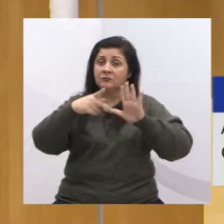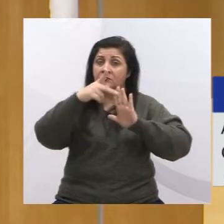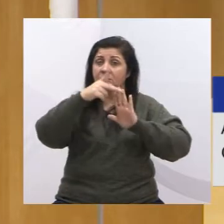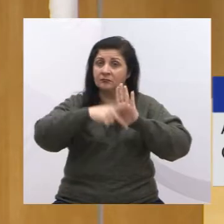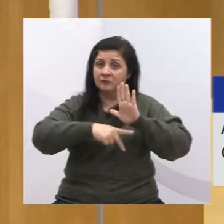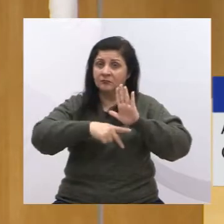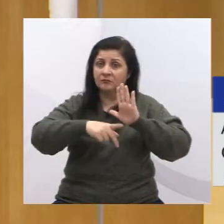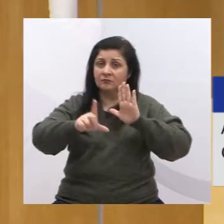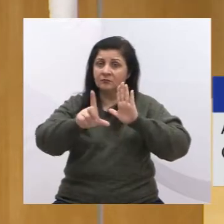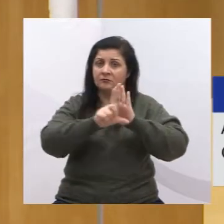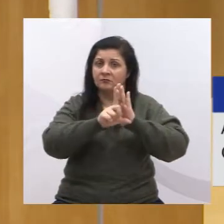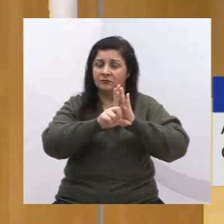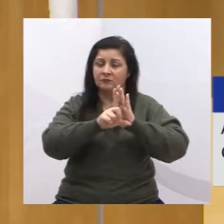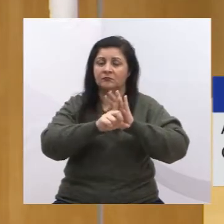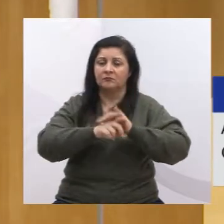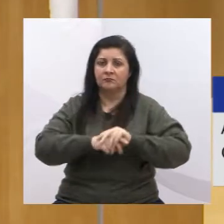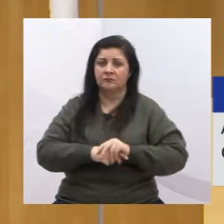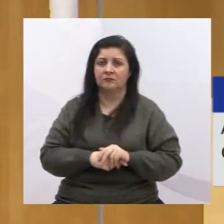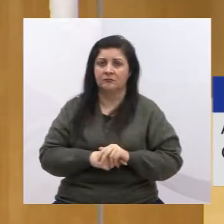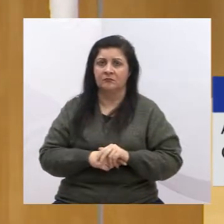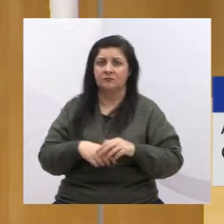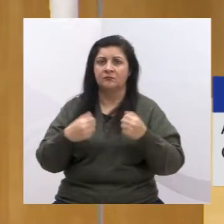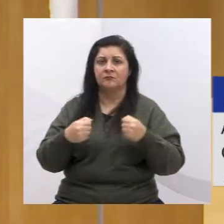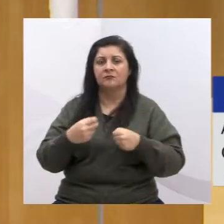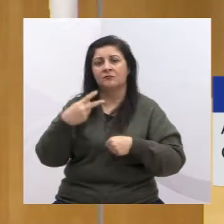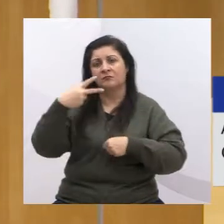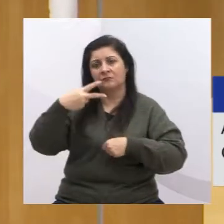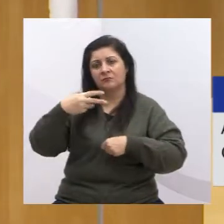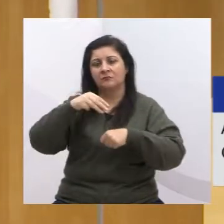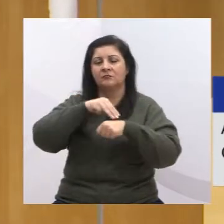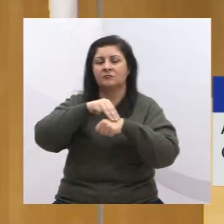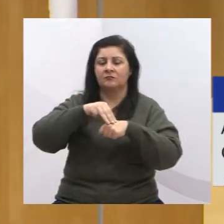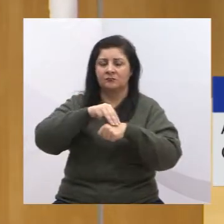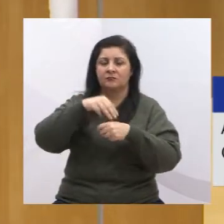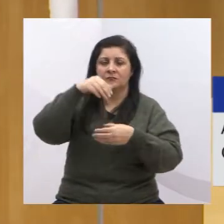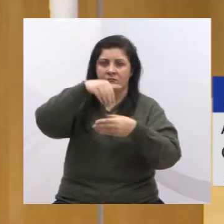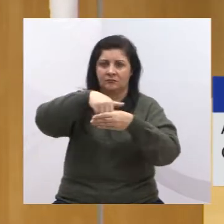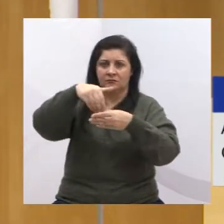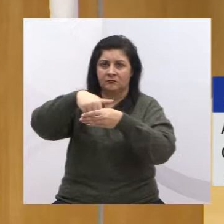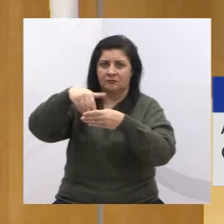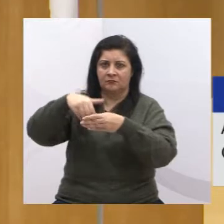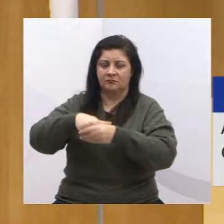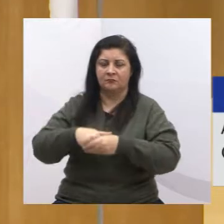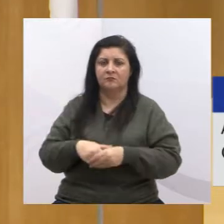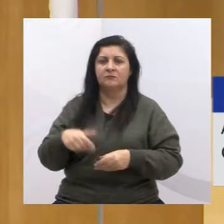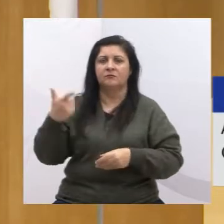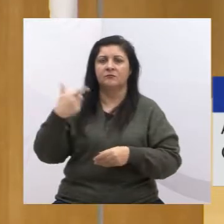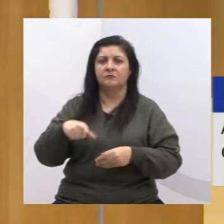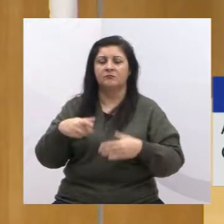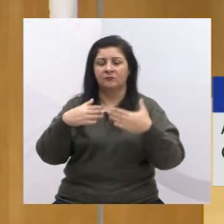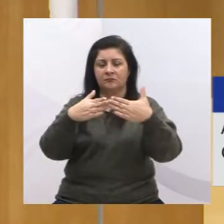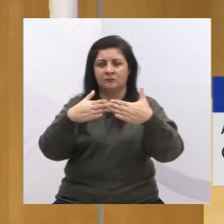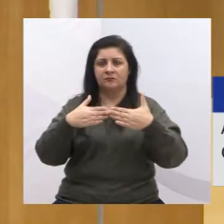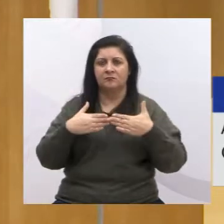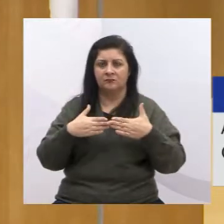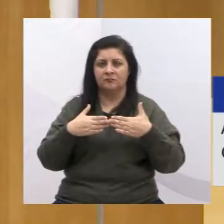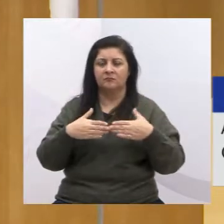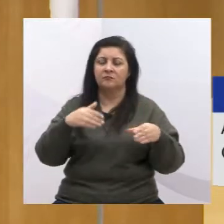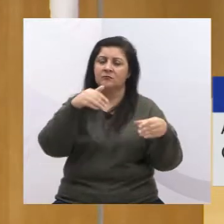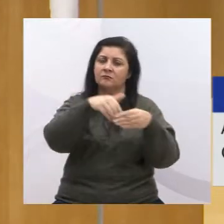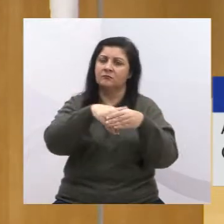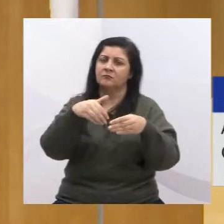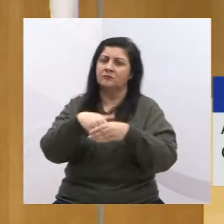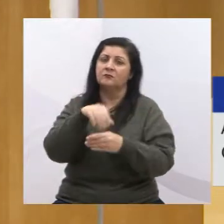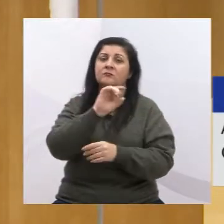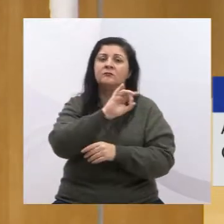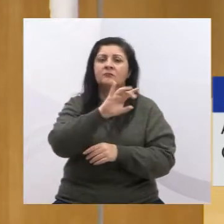lei complementar, exige 2 turnos de votação. Assim, venho mais uma vez, humildemente aqui, pedir o voto de cada